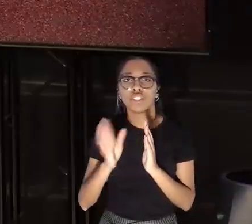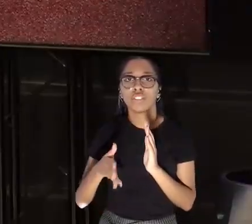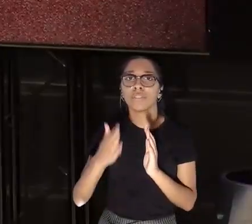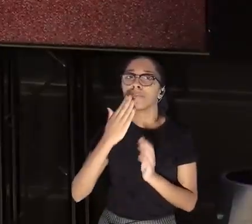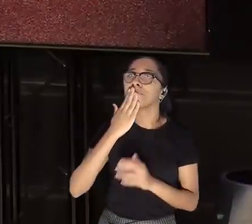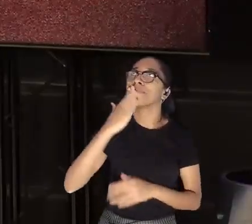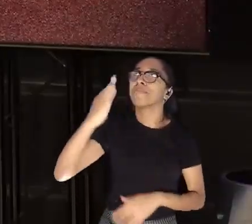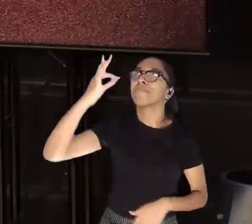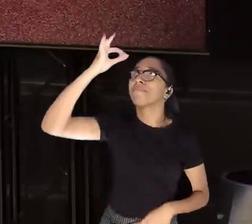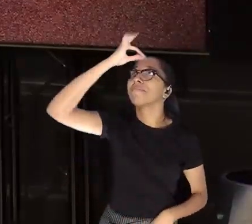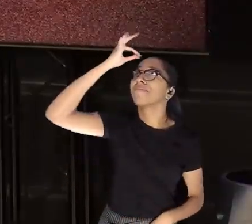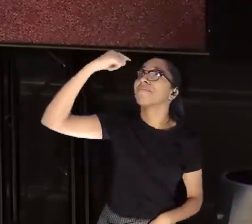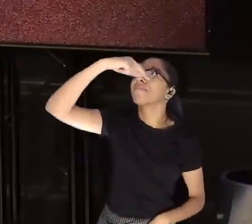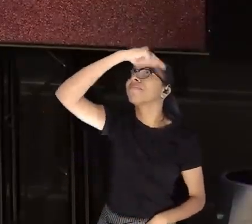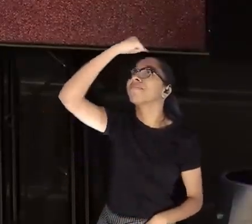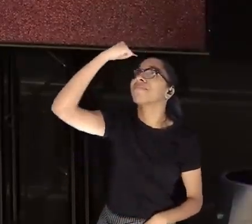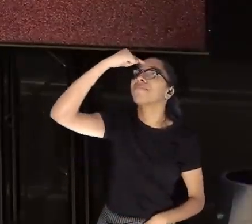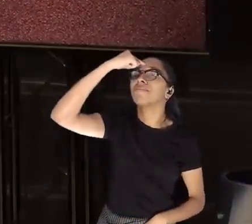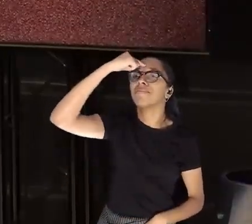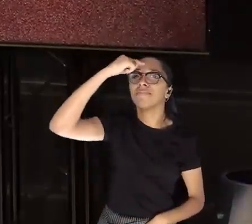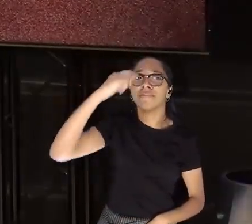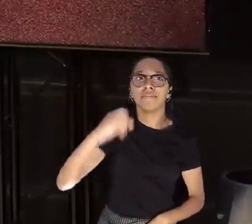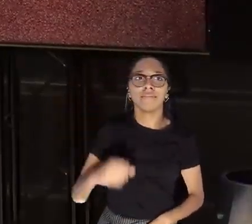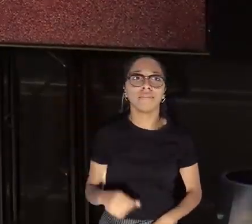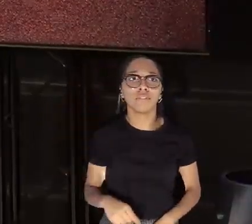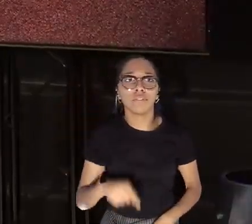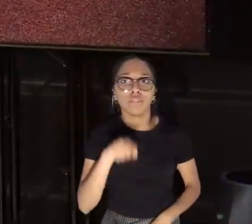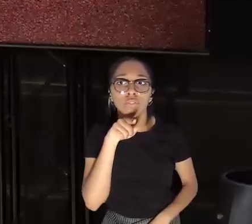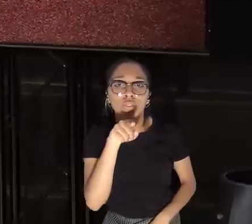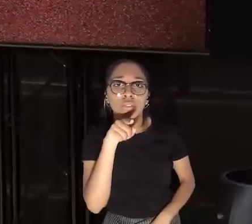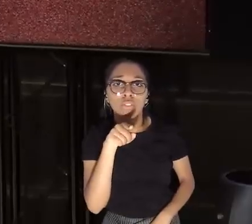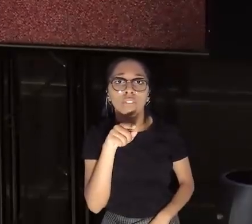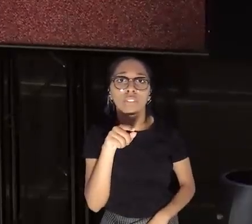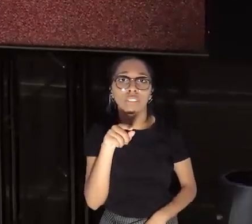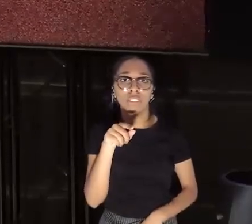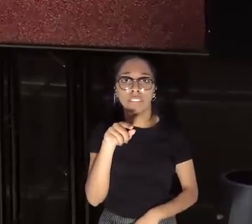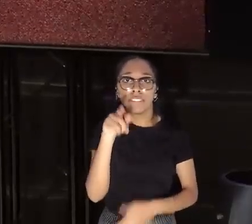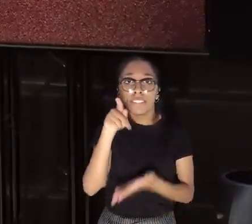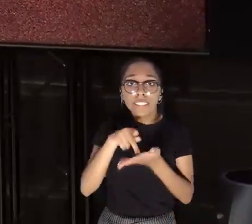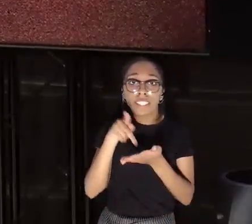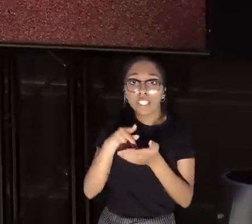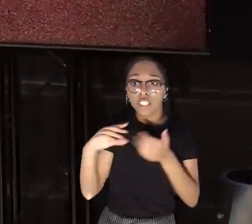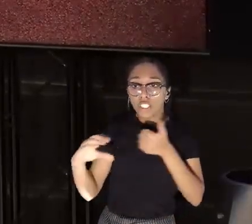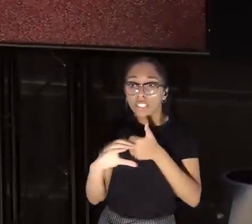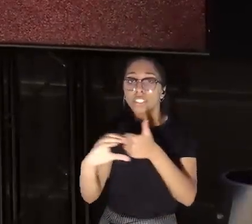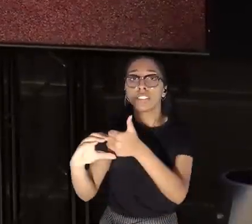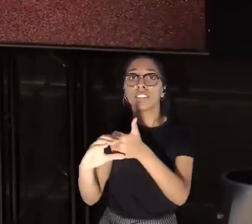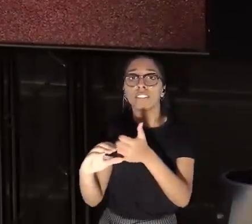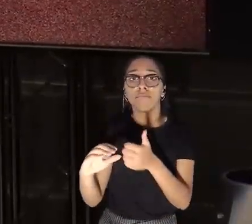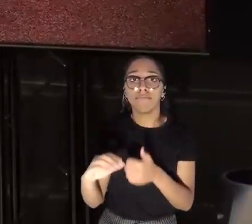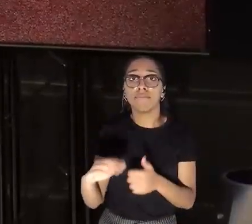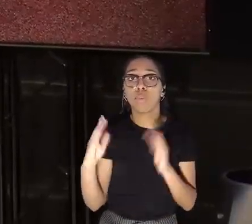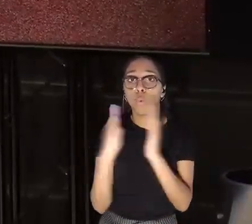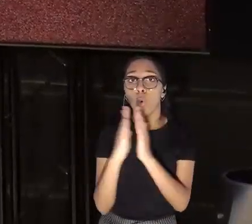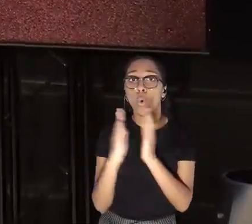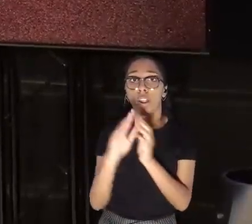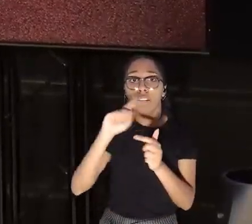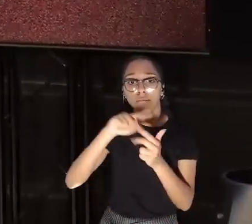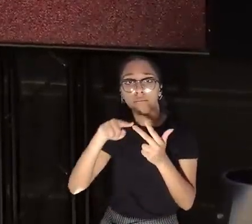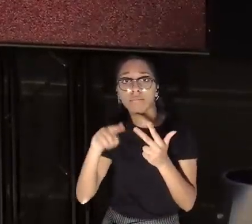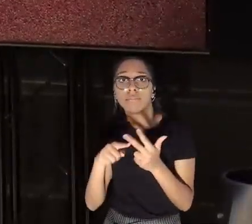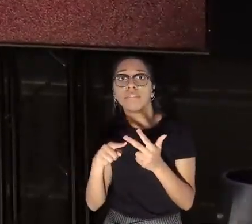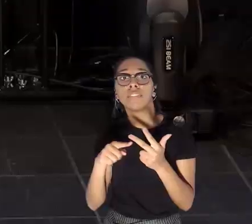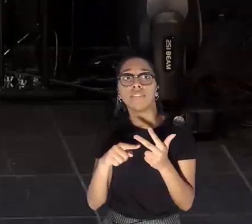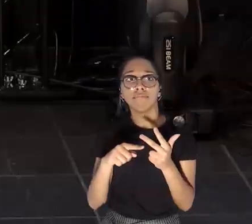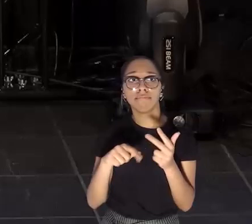3 vezes por dia. É o mínimo. Você não come 3 vezes por dia? Por que que você come?